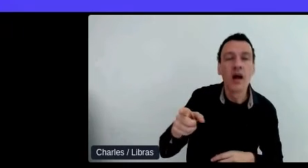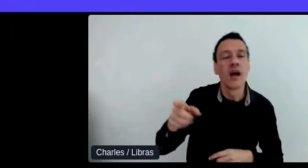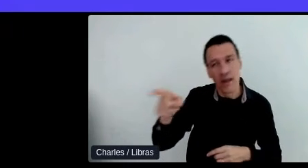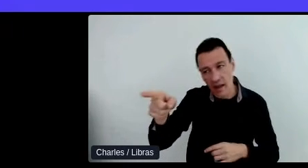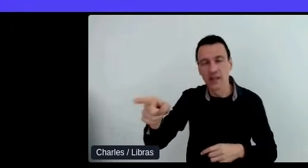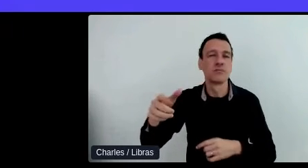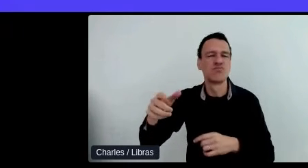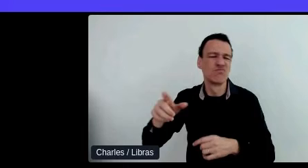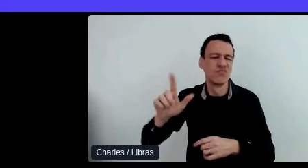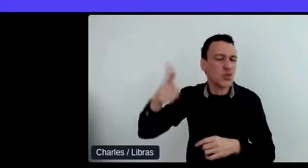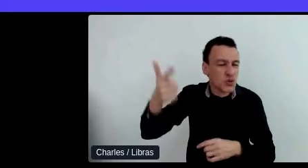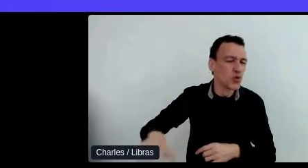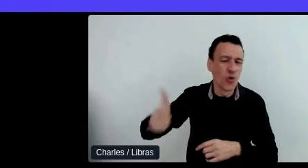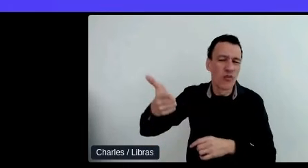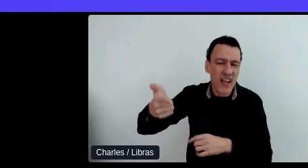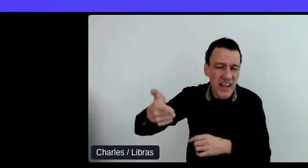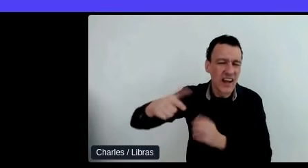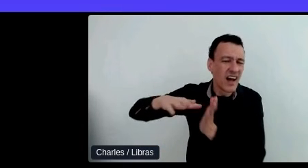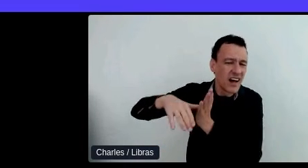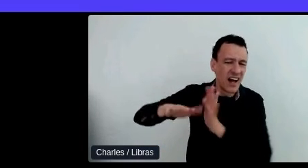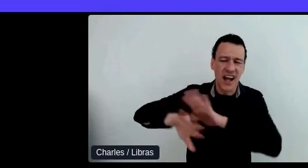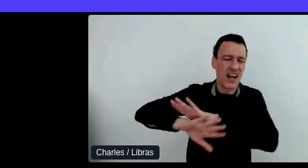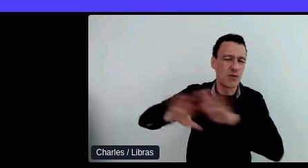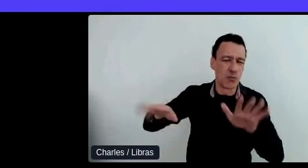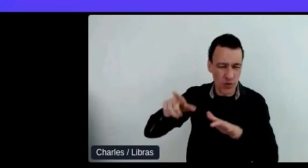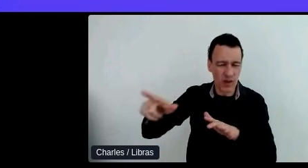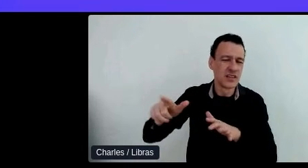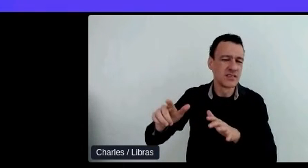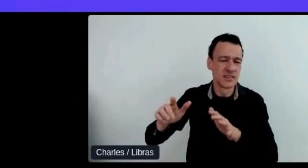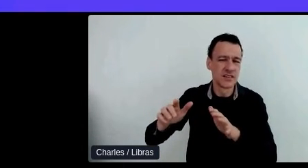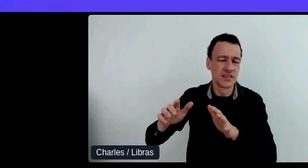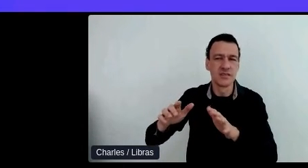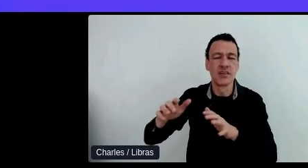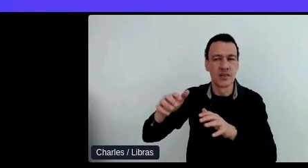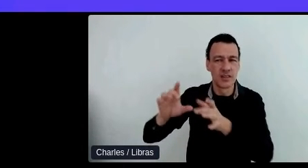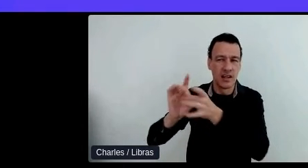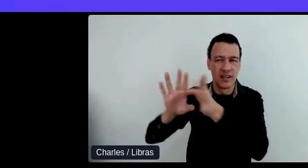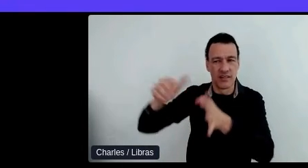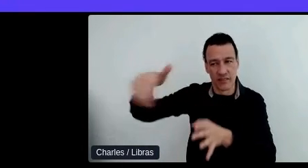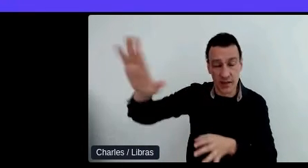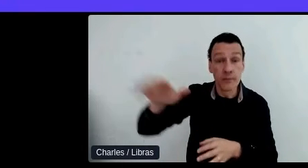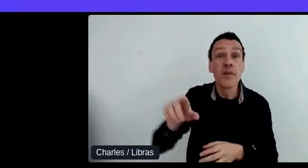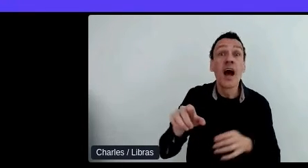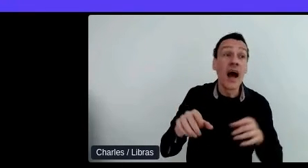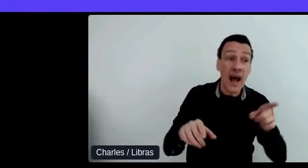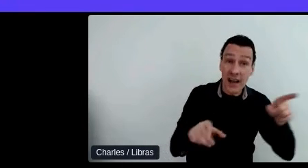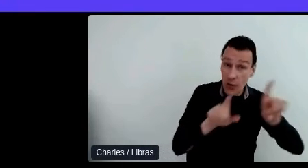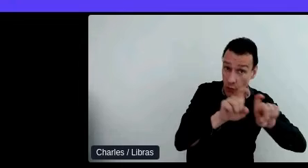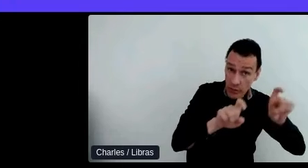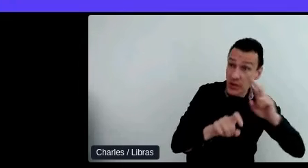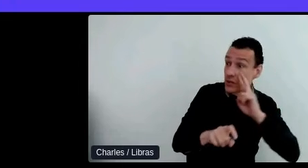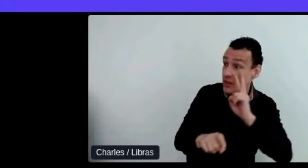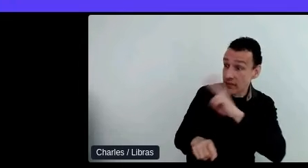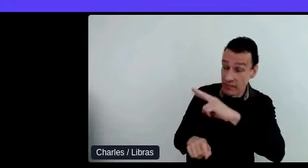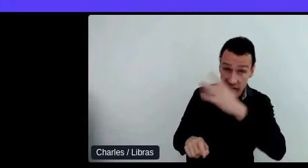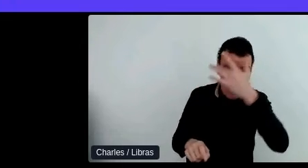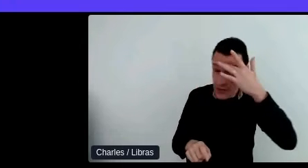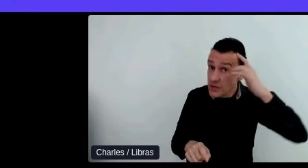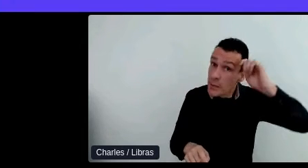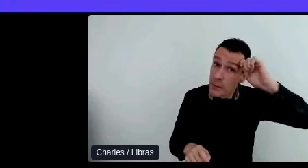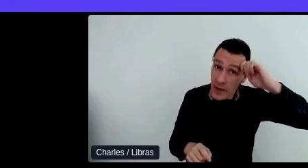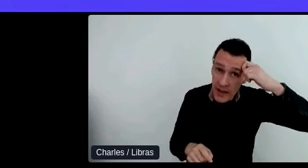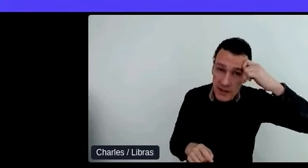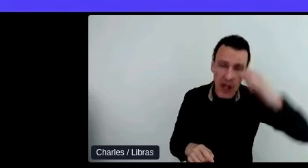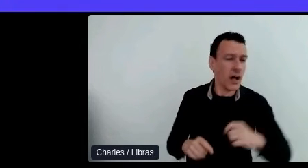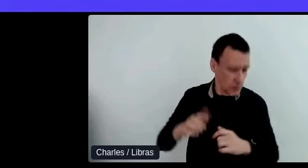mais submetidas ao sistema penal dos Estados Unidos nesse processo do que pessoas brancas, né? Então,